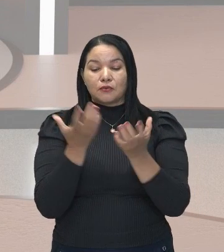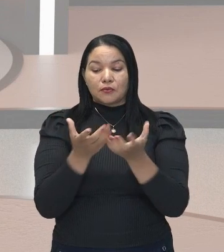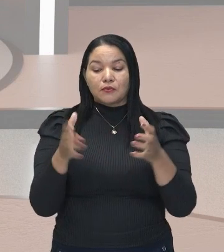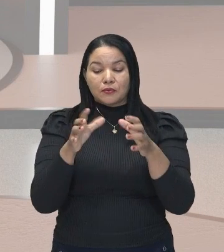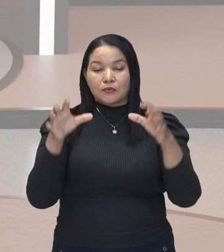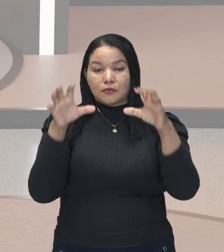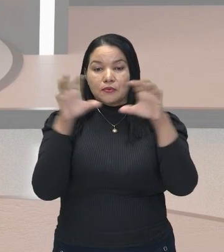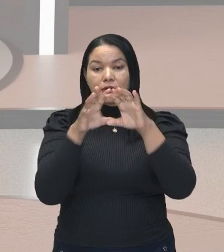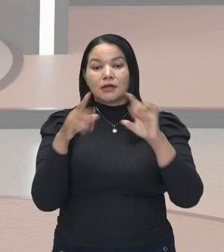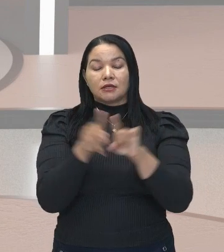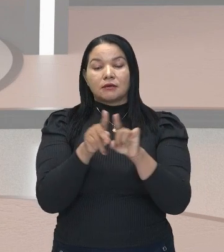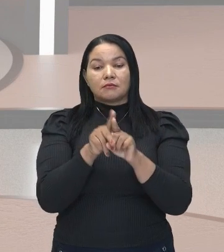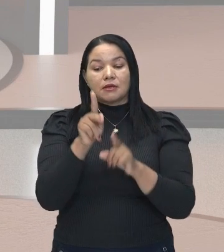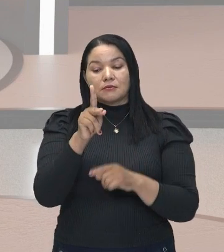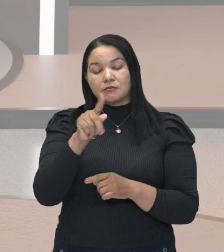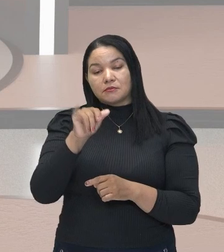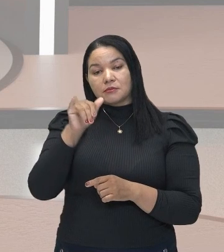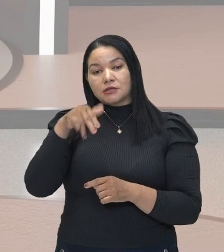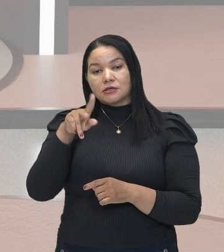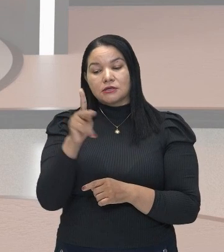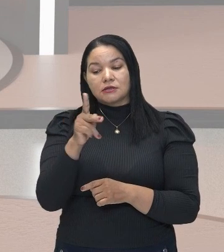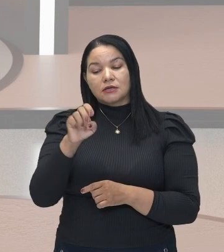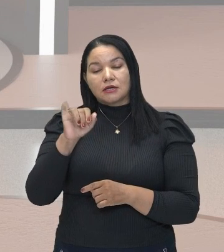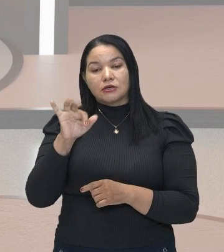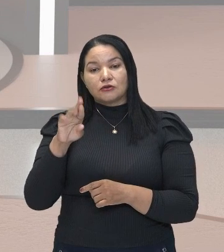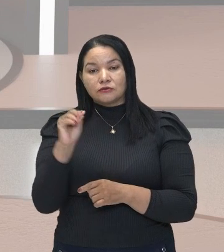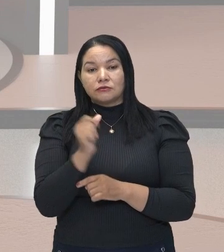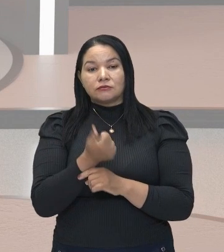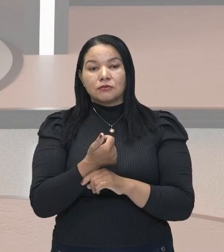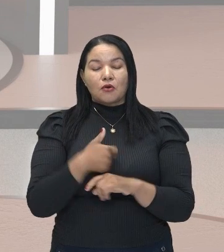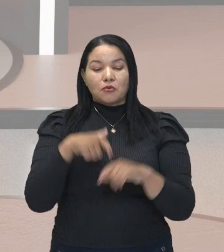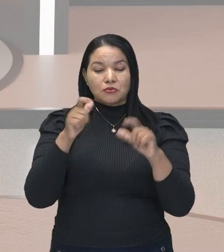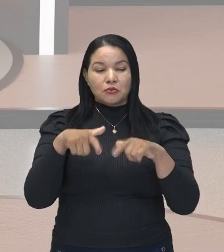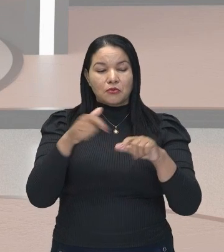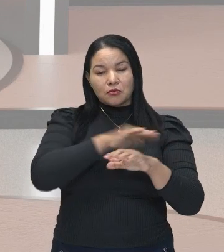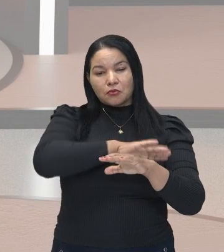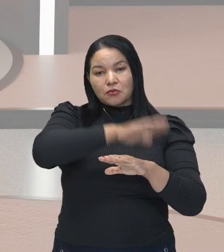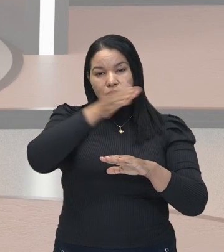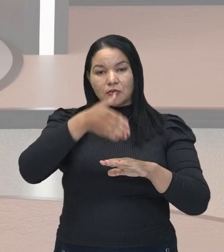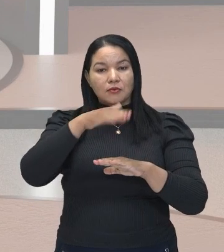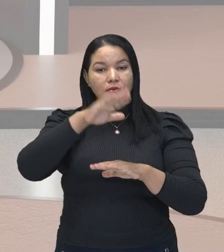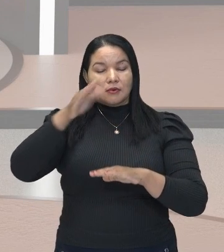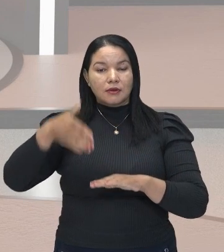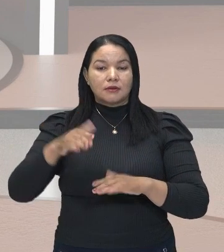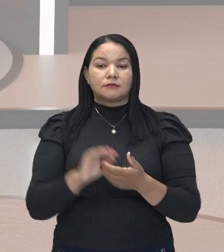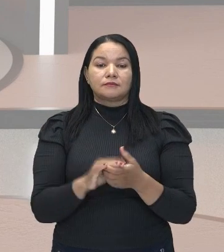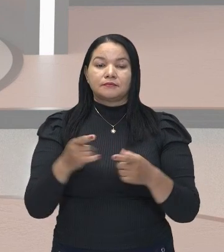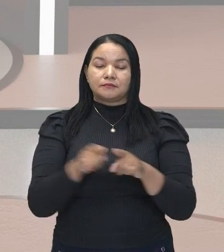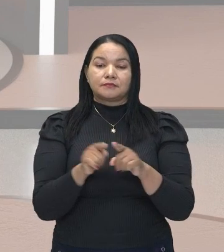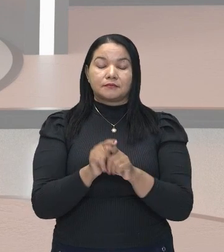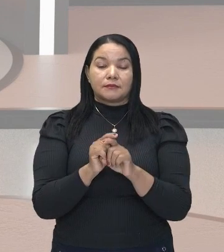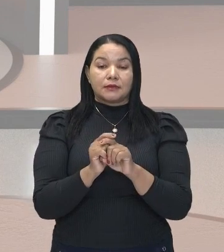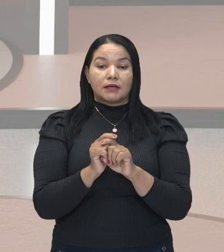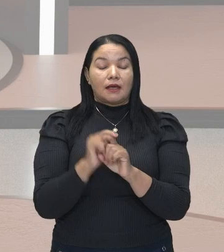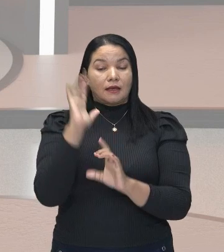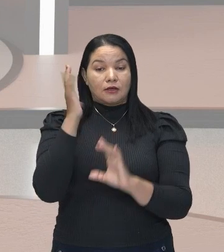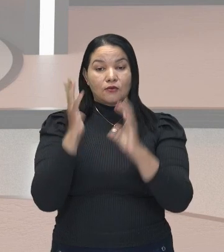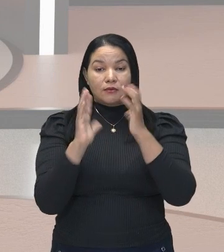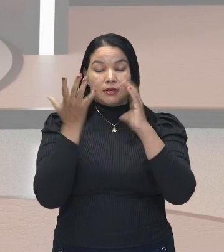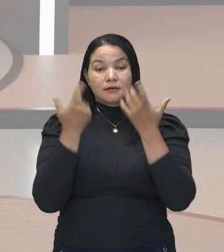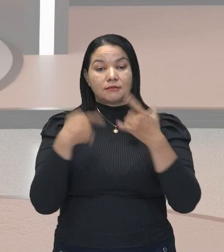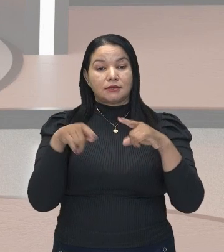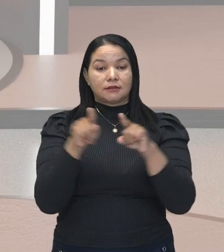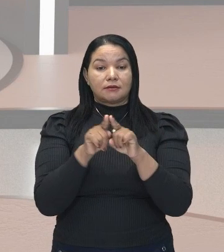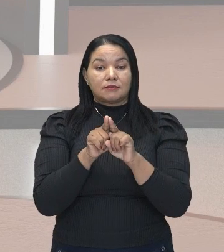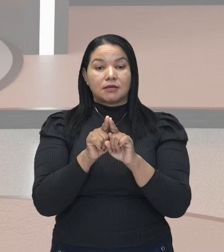e pinheiros em áreas mais elevadas, de relevo, tá? E o clima, ele acaba também